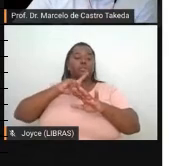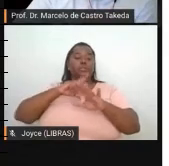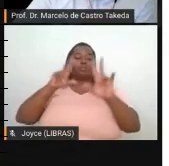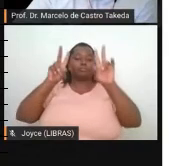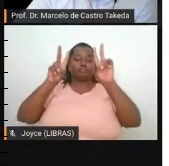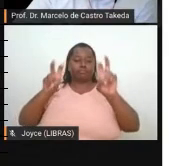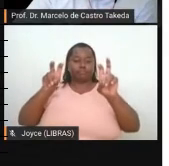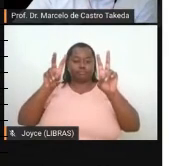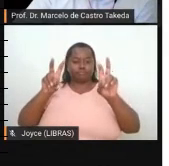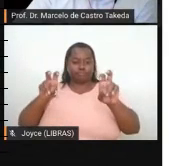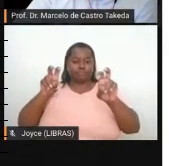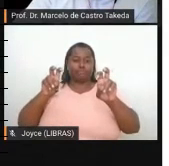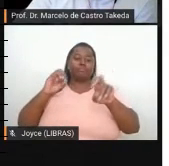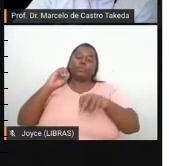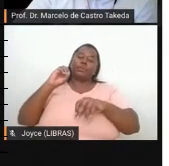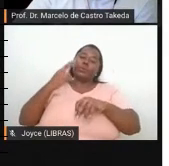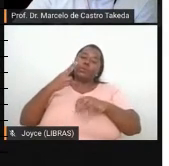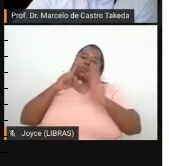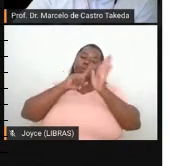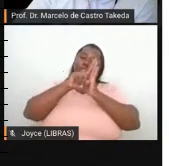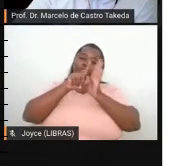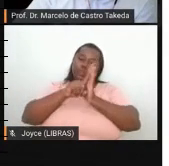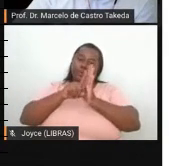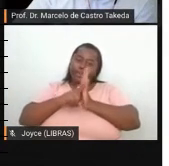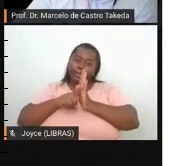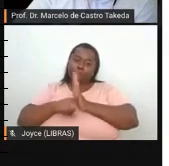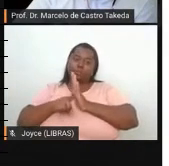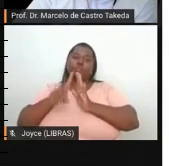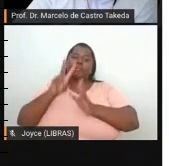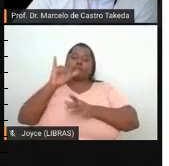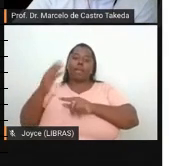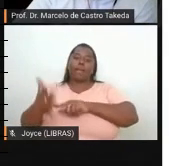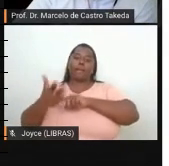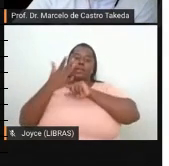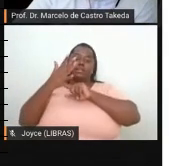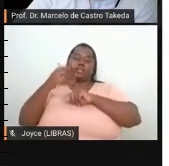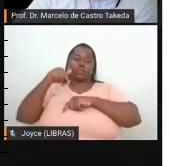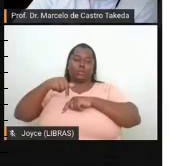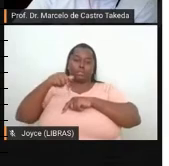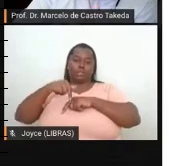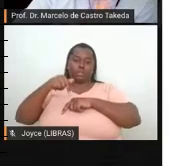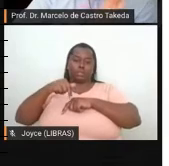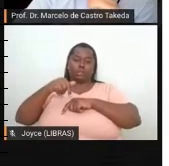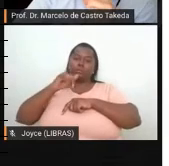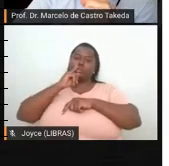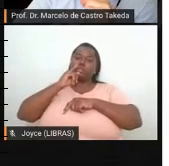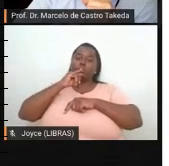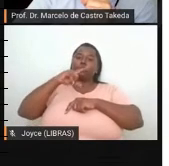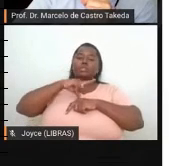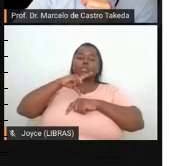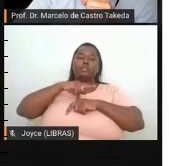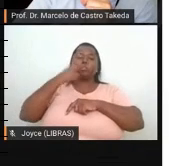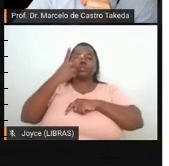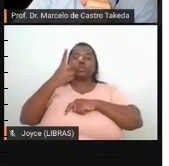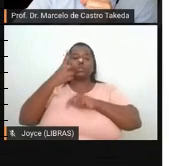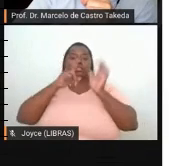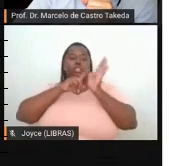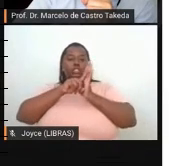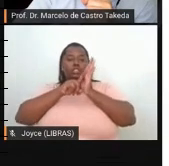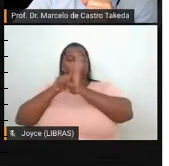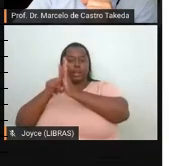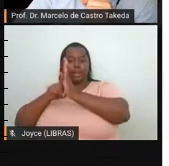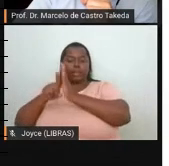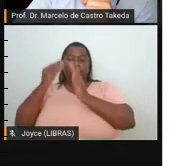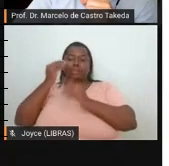ou questionários, eles vão aparecendo aqui. Nós fizemos a inserção de 2 questionários testes para aparecer. E eu criei